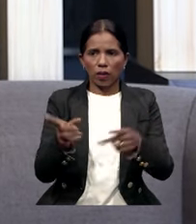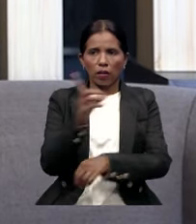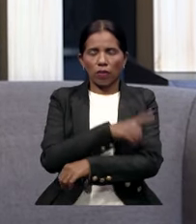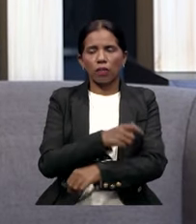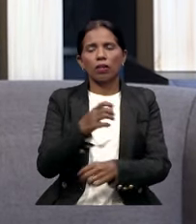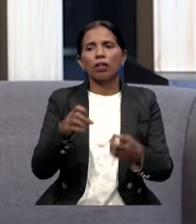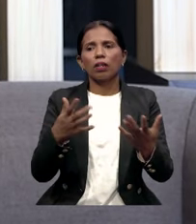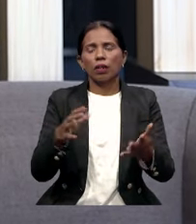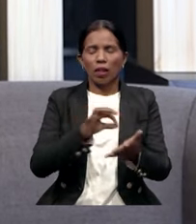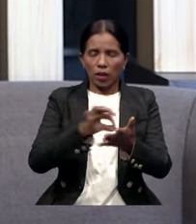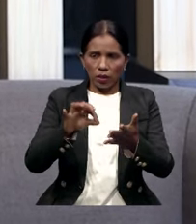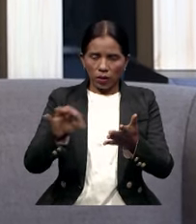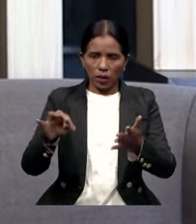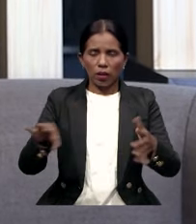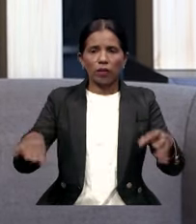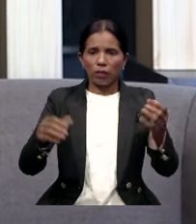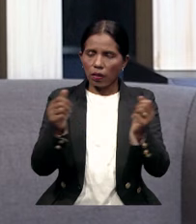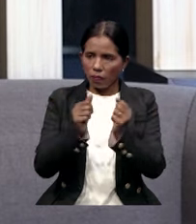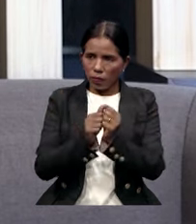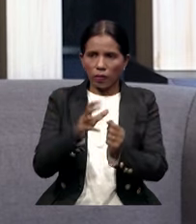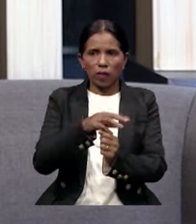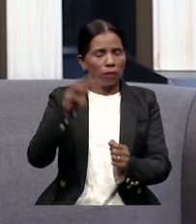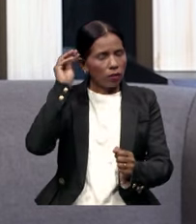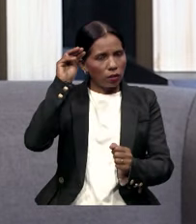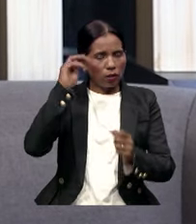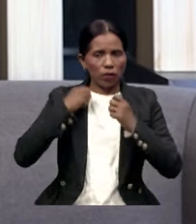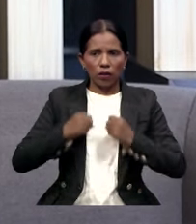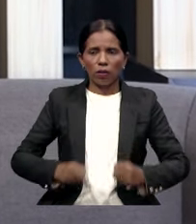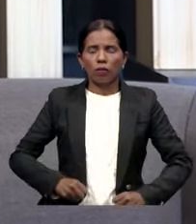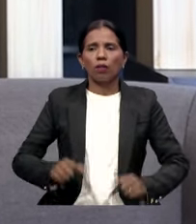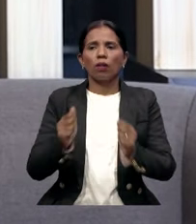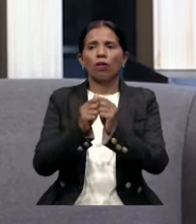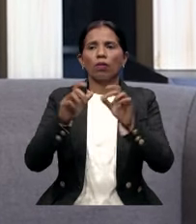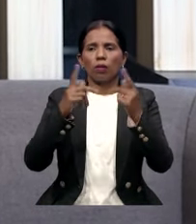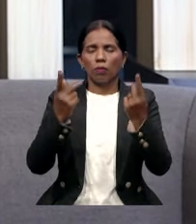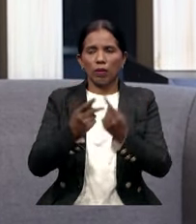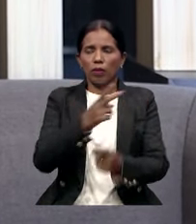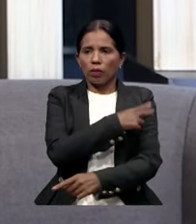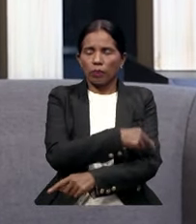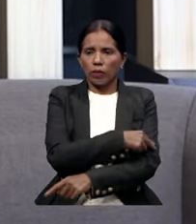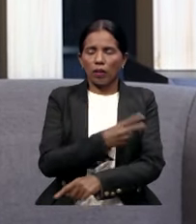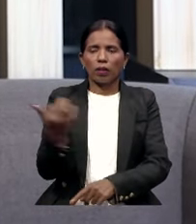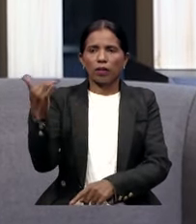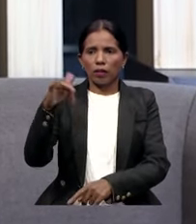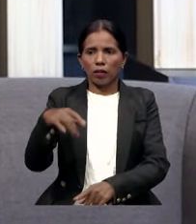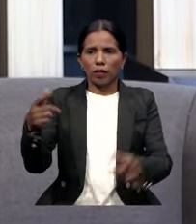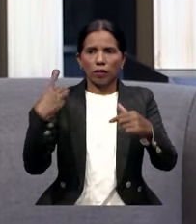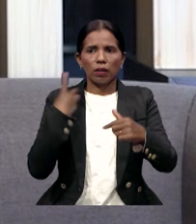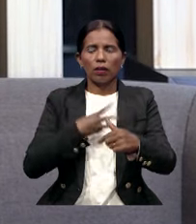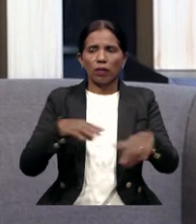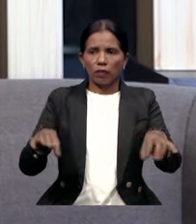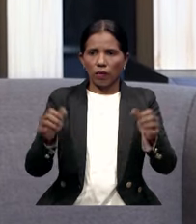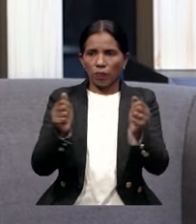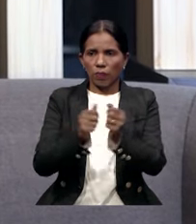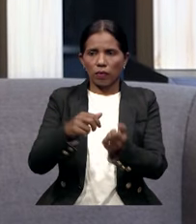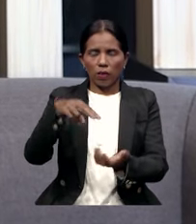ka asina ona nota de entendimento entre Ministério da Saúde, ho, companhia, no hospitais serbe, mas kato mai, ita serviço amuto kone hari ita